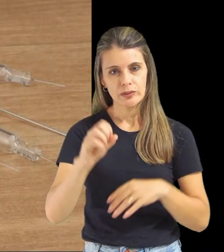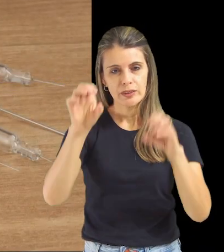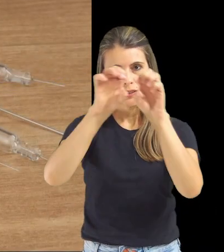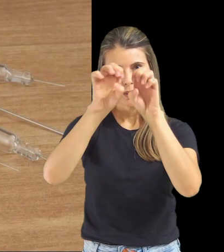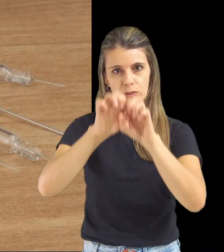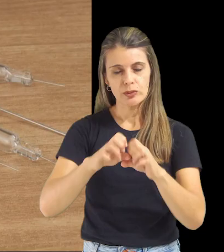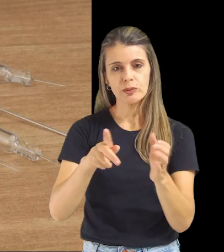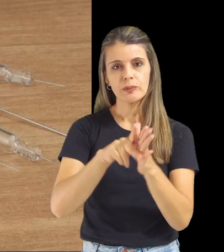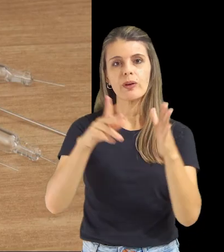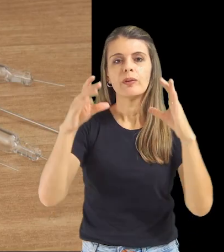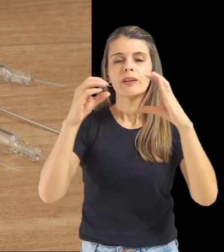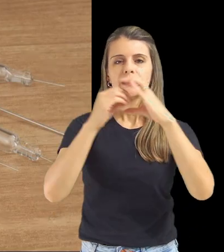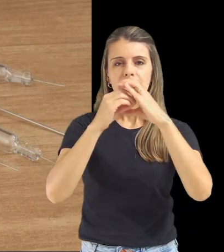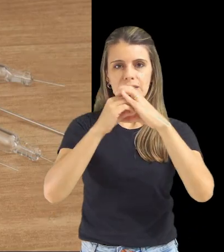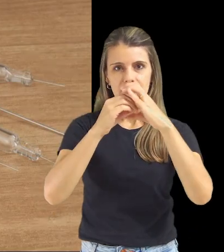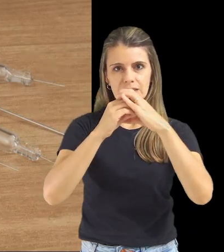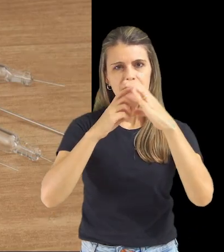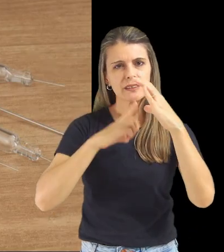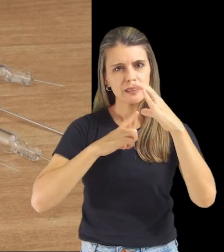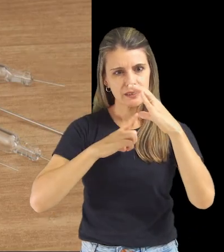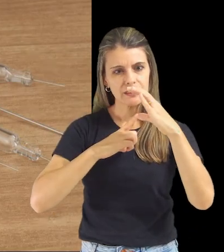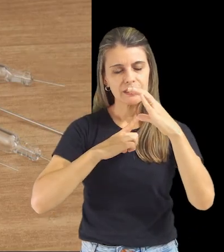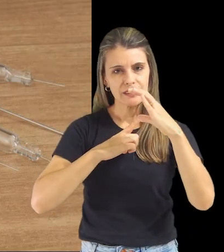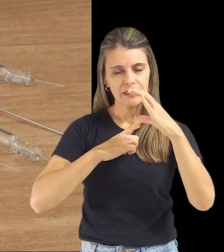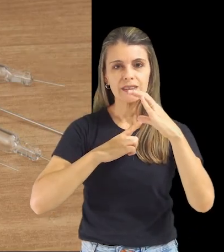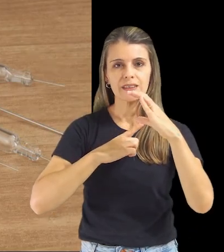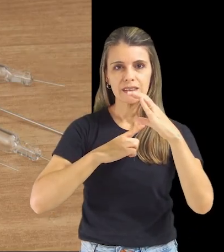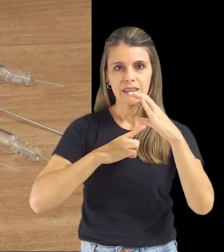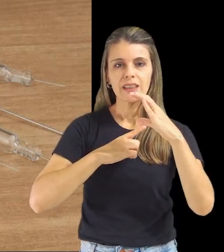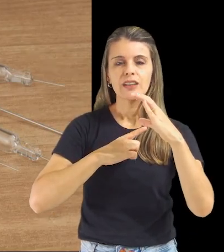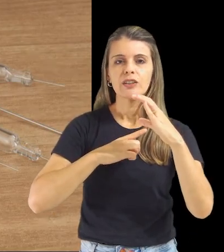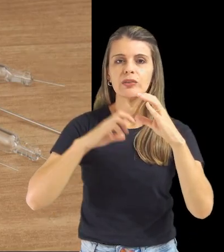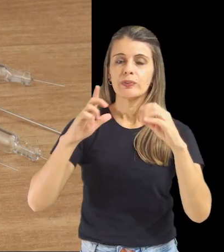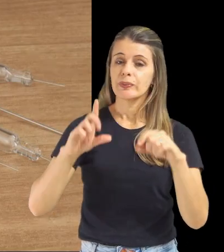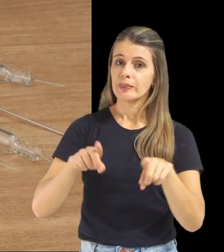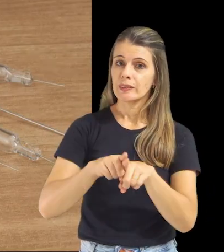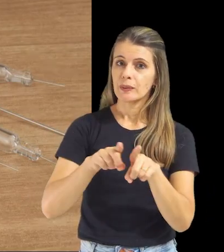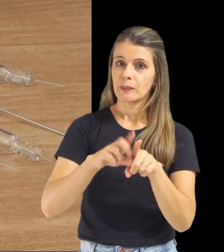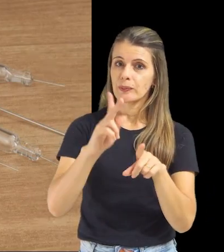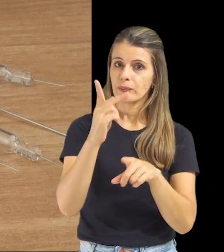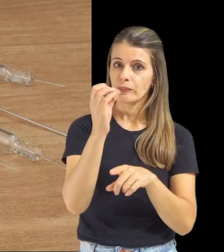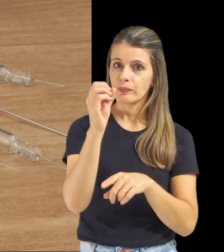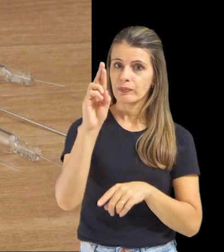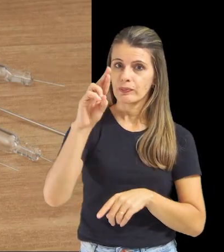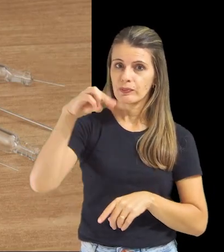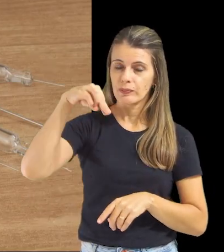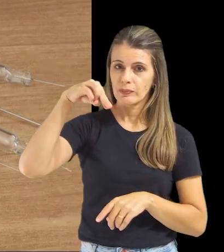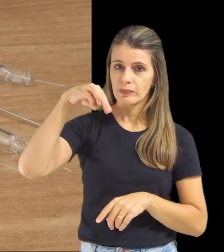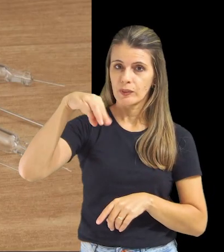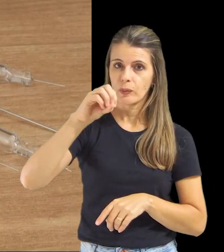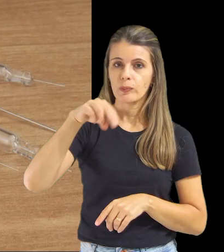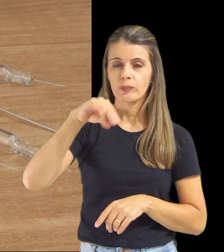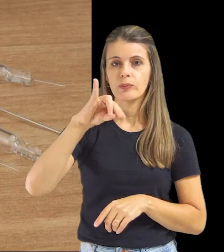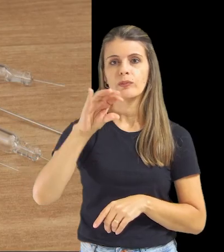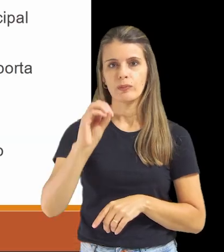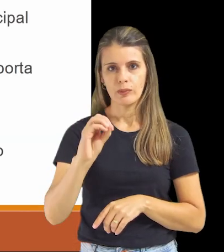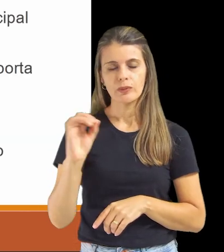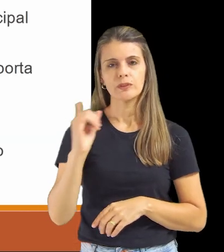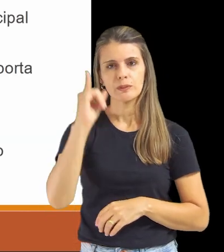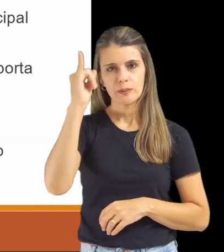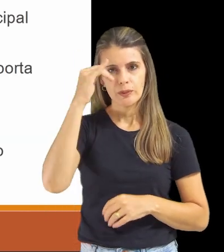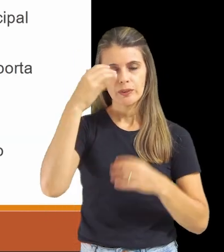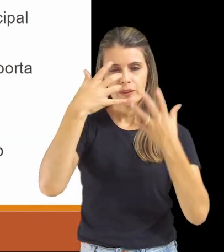nossa estrutura celular e elas formam hormônios importantes para o metabolismo do nosso corpo.